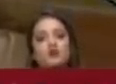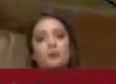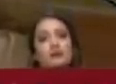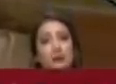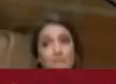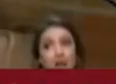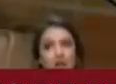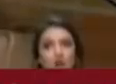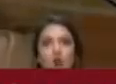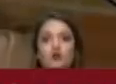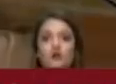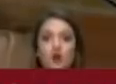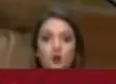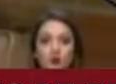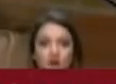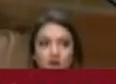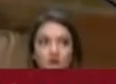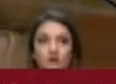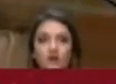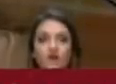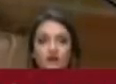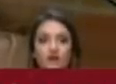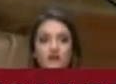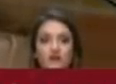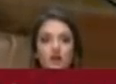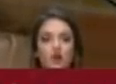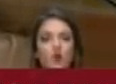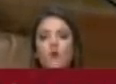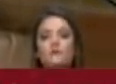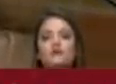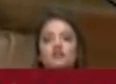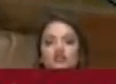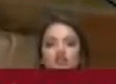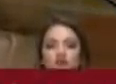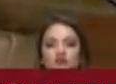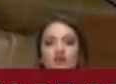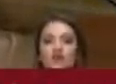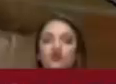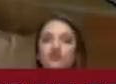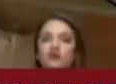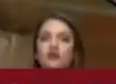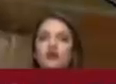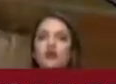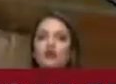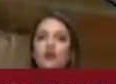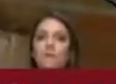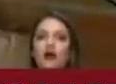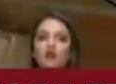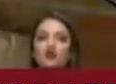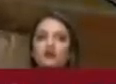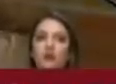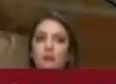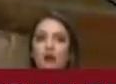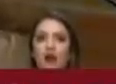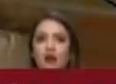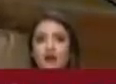e preservando seus direitos políticos para que ele possa se candidatar no ano de 2022 ainda. Espero de verdade que os eleitores nos ajudem a pressionar os